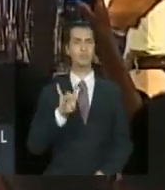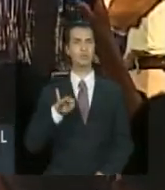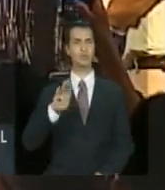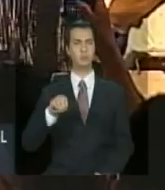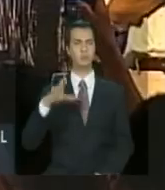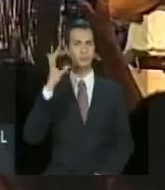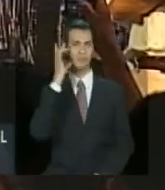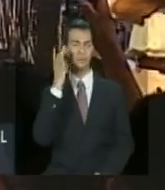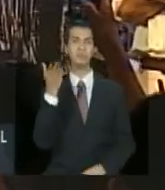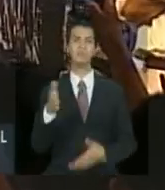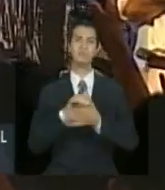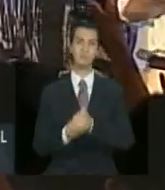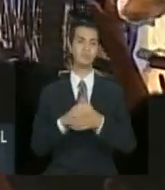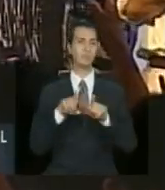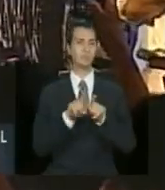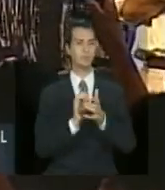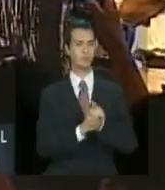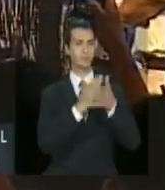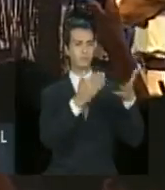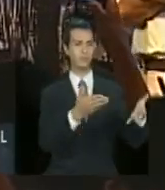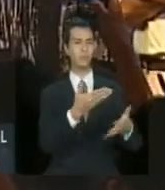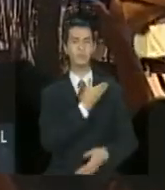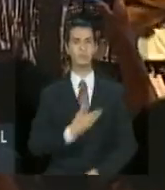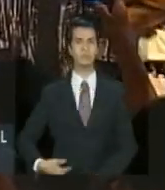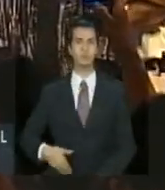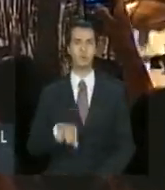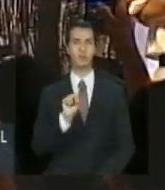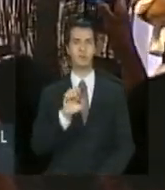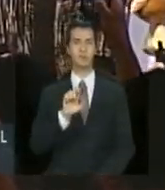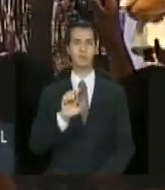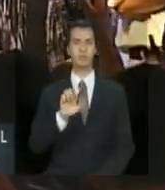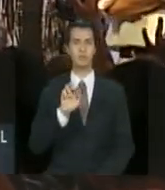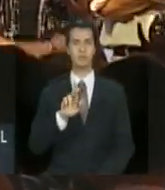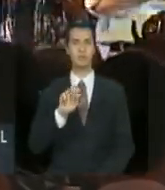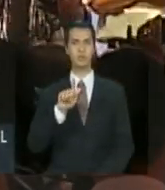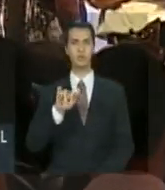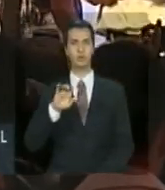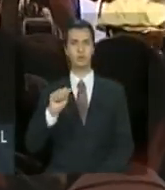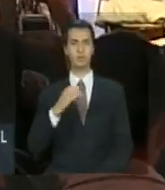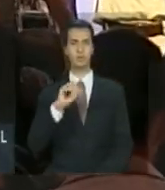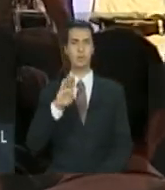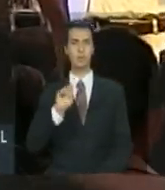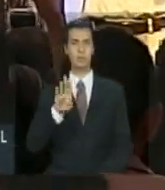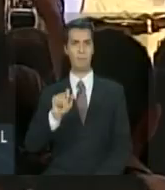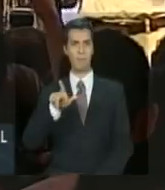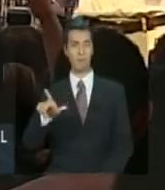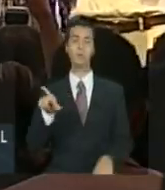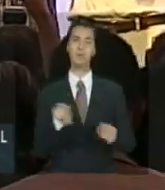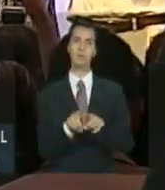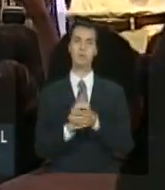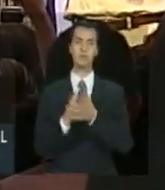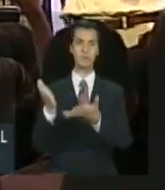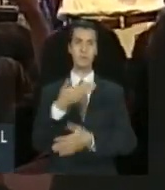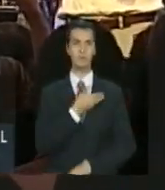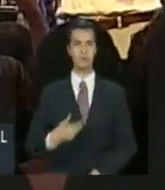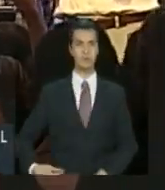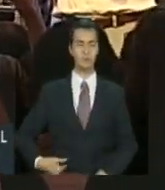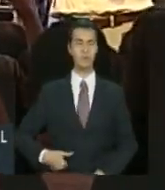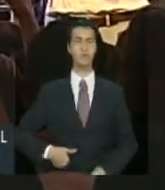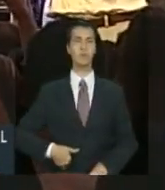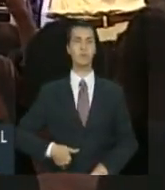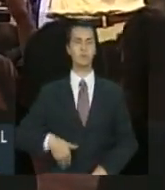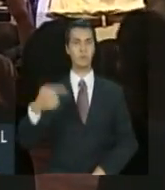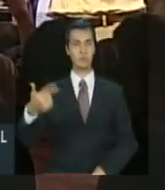dia de hoje. Queria saudar o nosso governador Sérgio Cabral, nosso vice-governador Pezão, nosso prefeito Eduardo